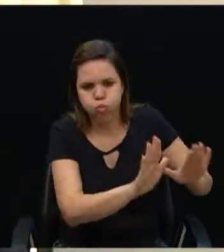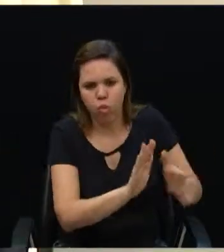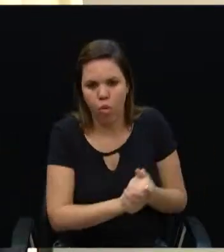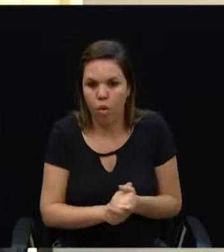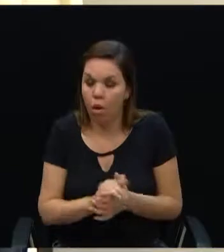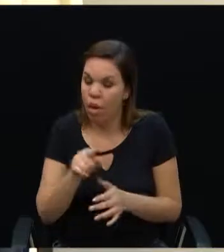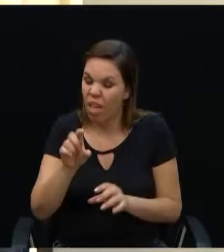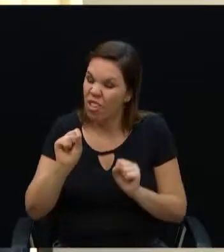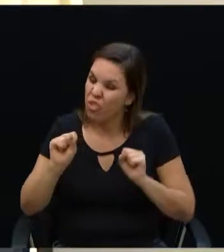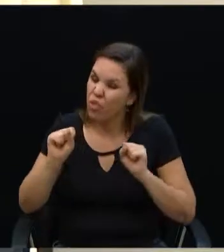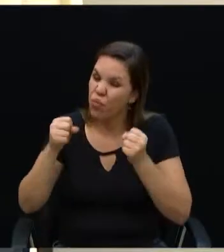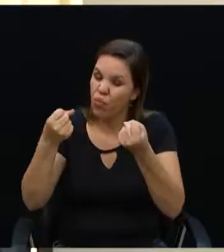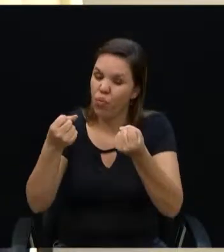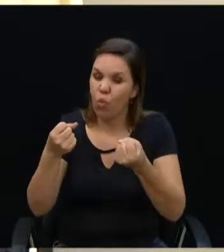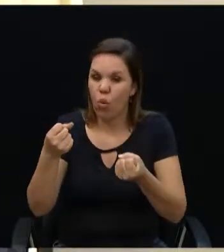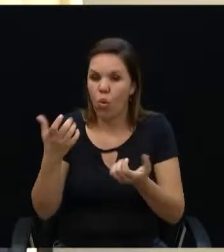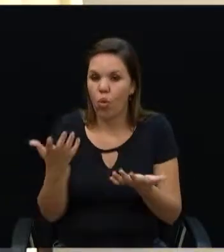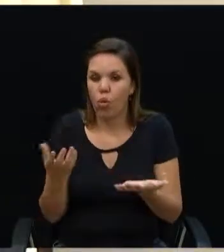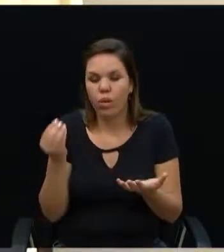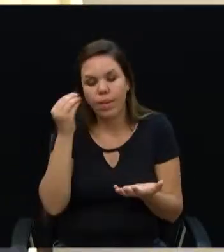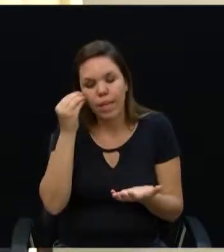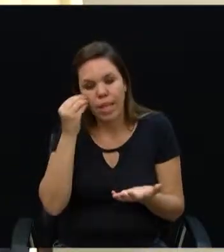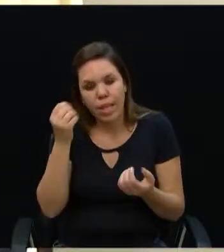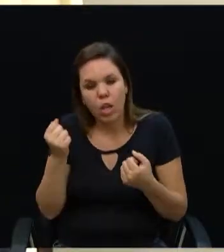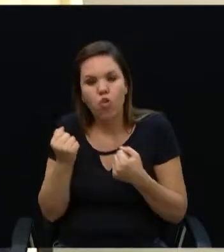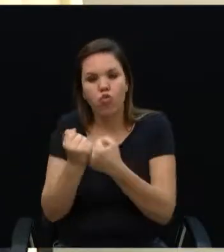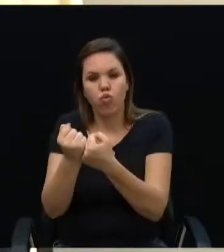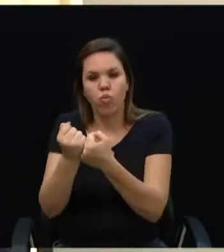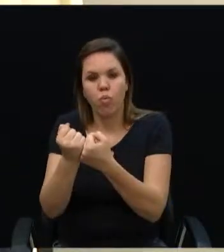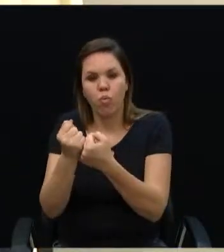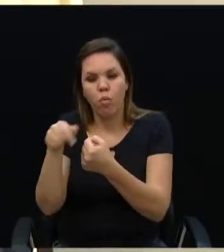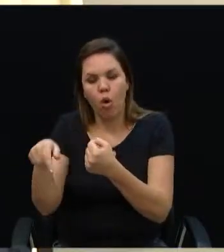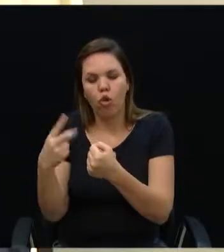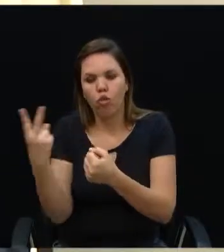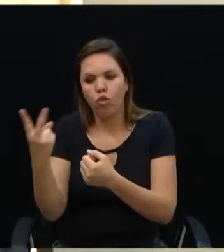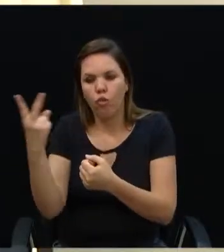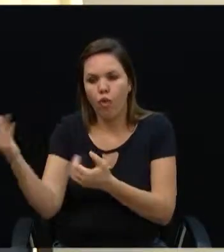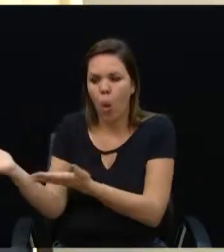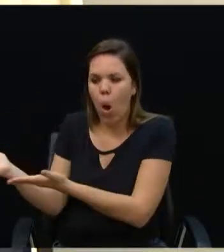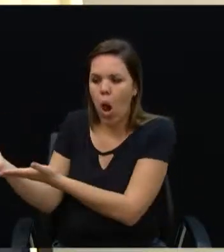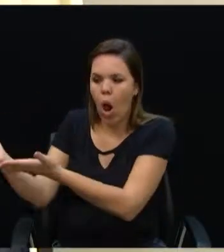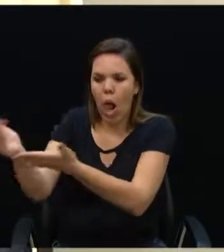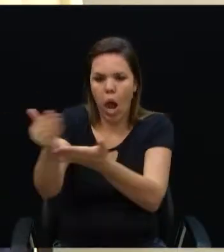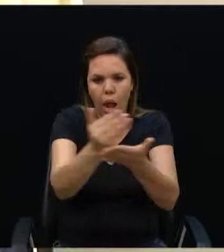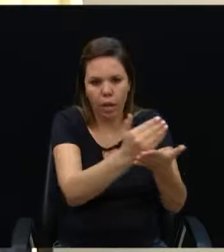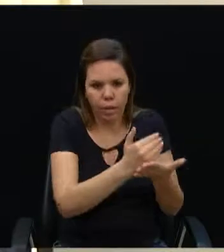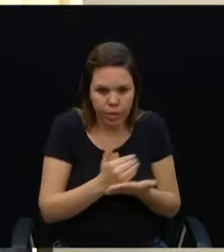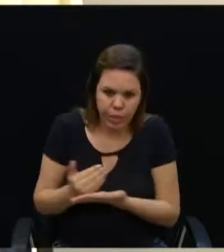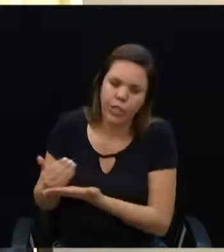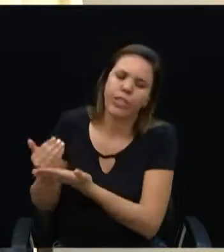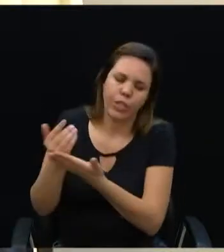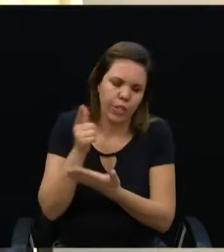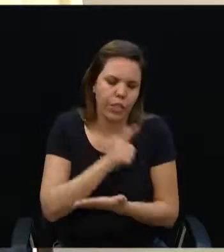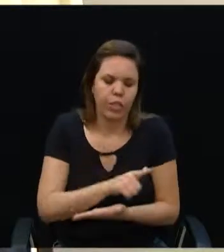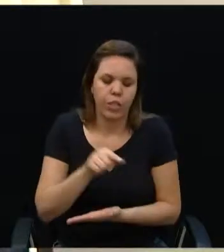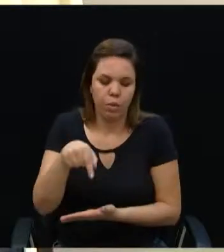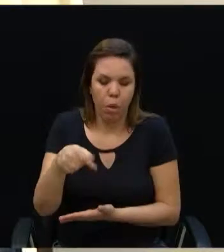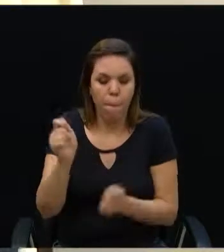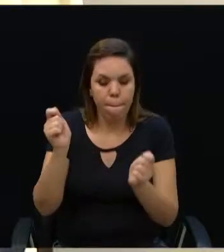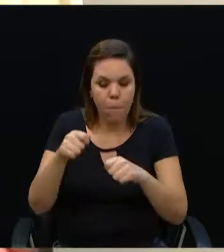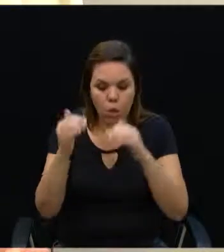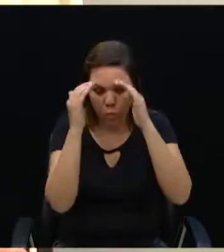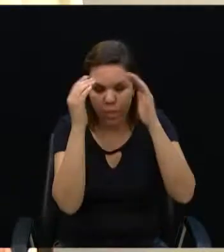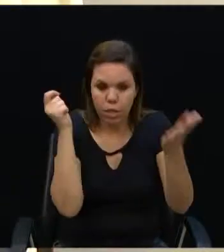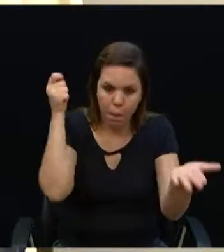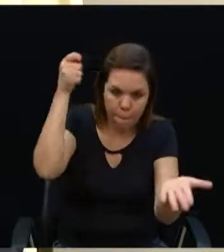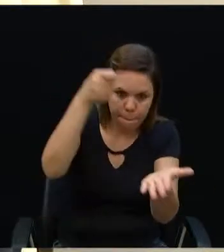Então esse é mais um esforço para tentar dar um suporte na receita, na arrecadação do município, para que o município possa cumprir